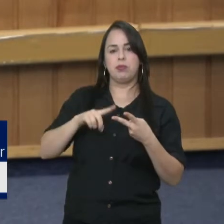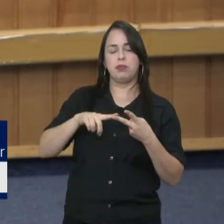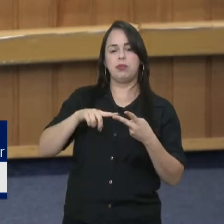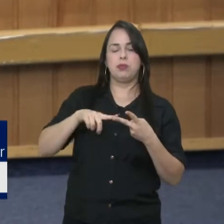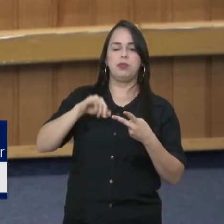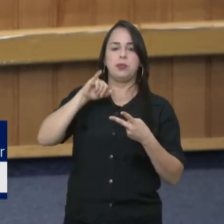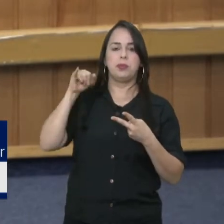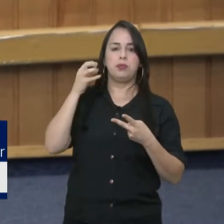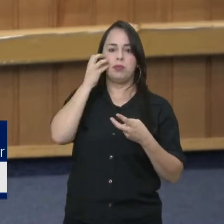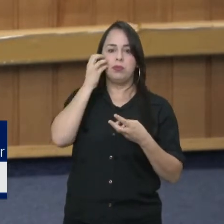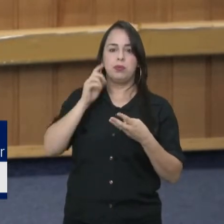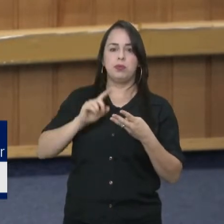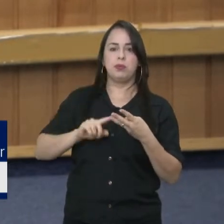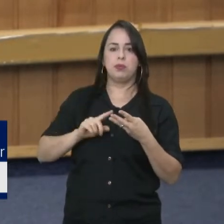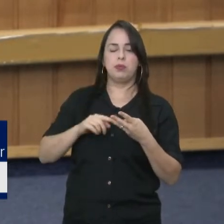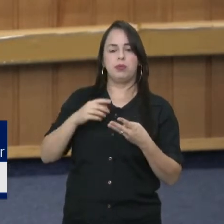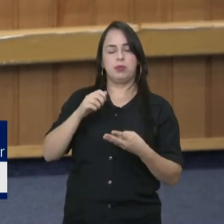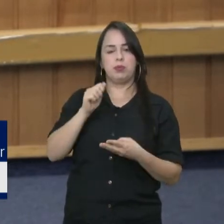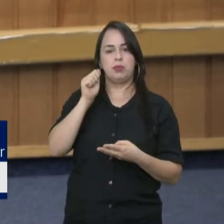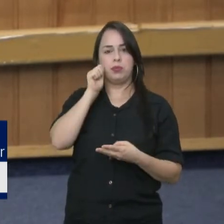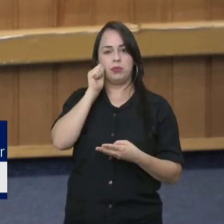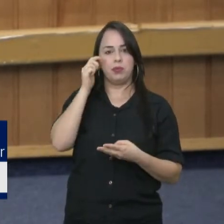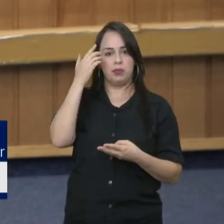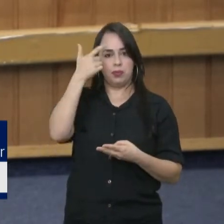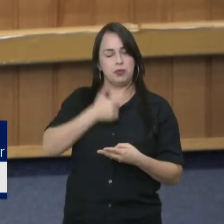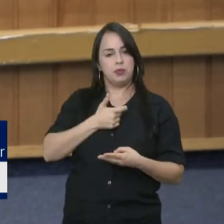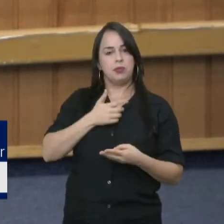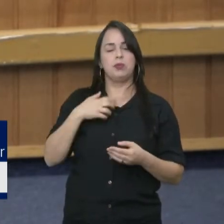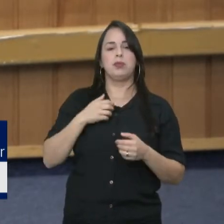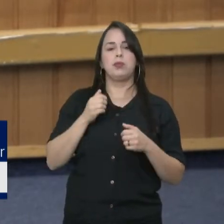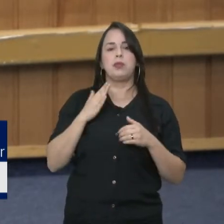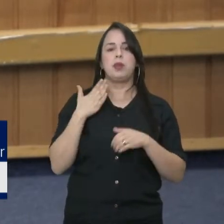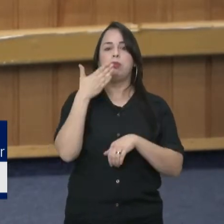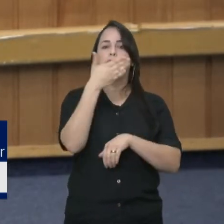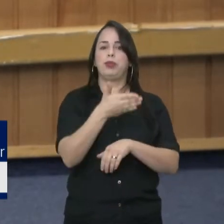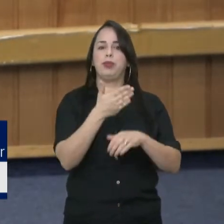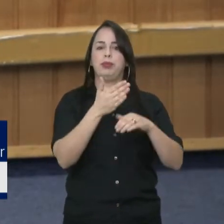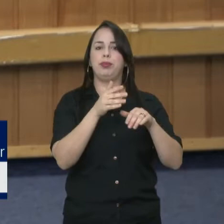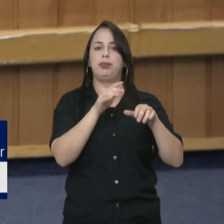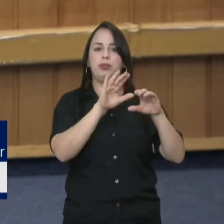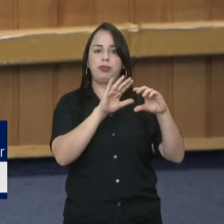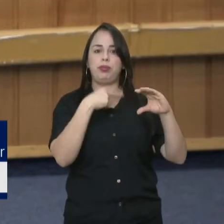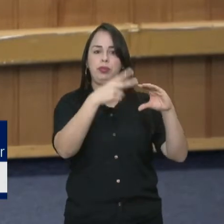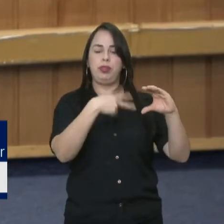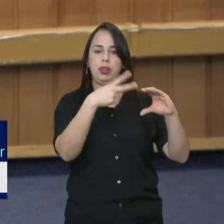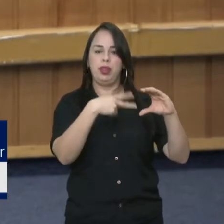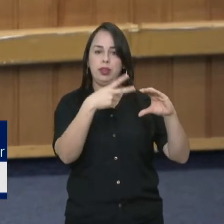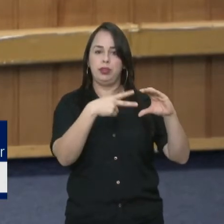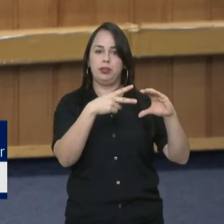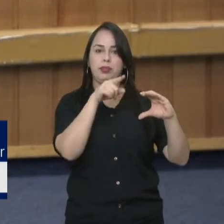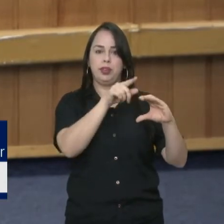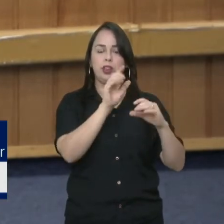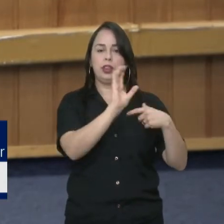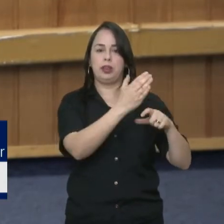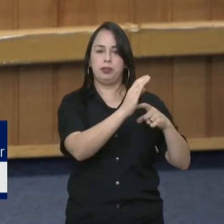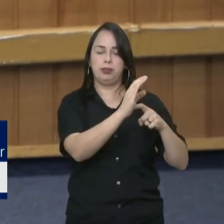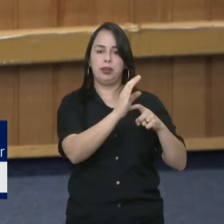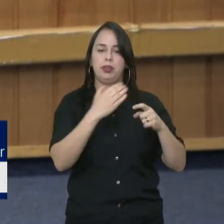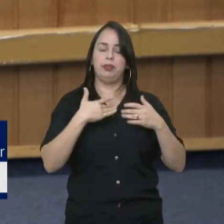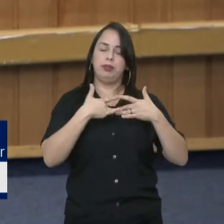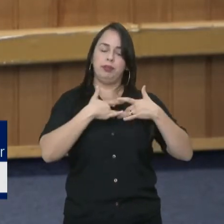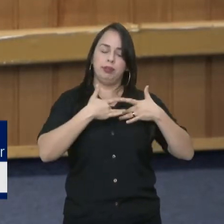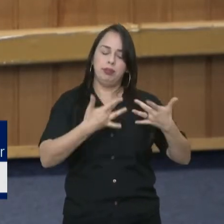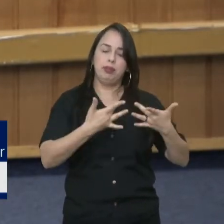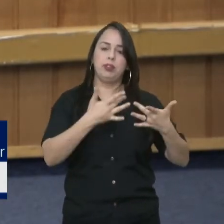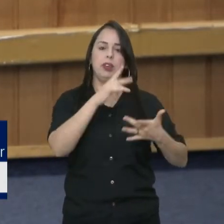eu estivemos na Câmara Municipal de Caçapava para ser solidária com a vereadora Dandara. Fizemos